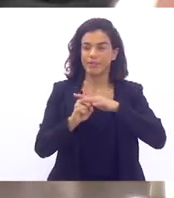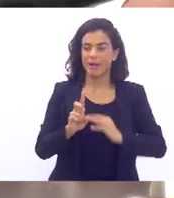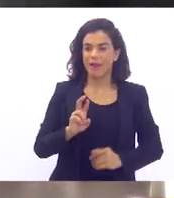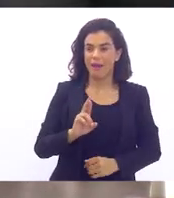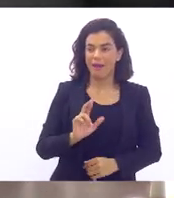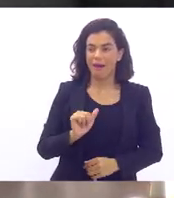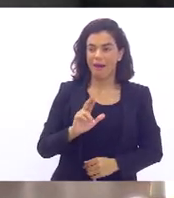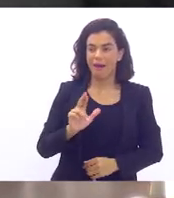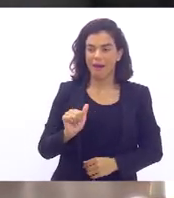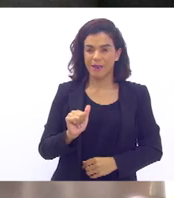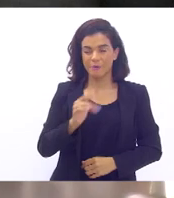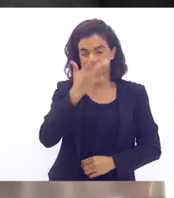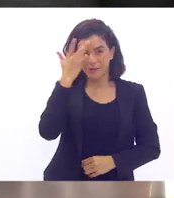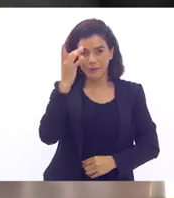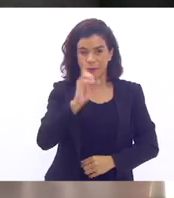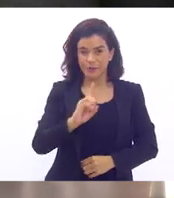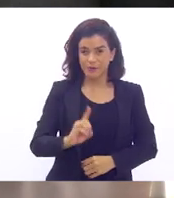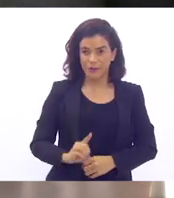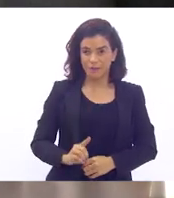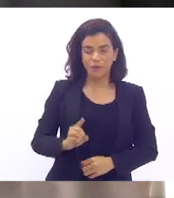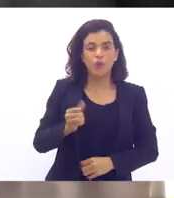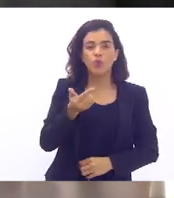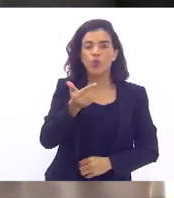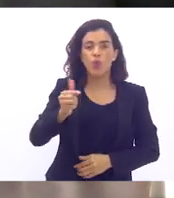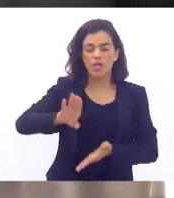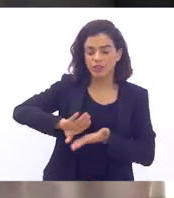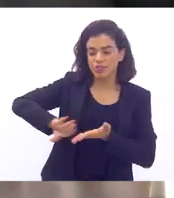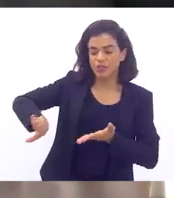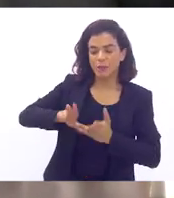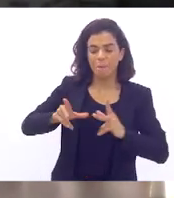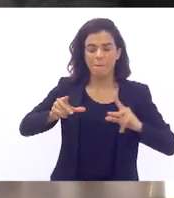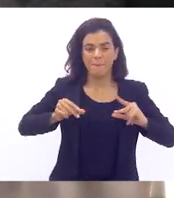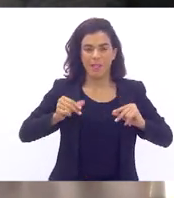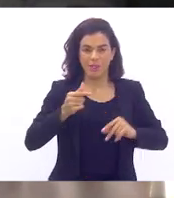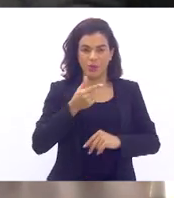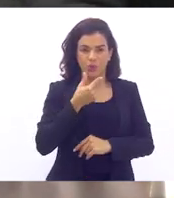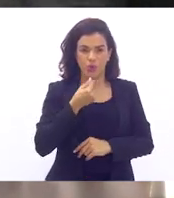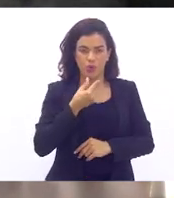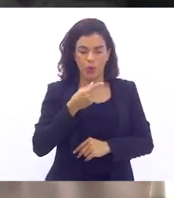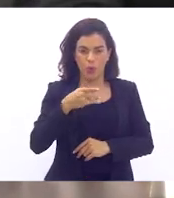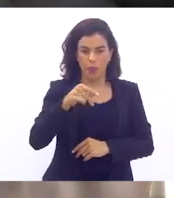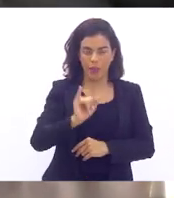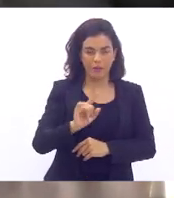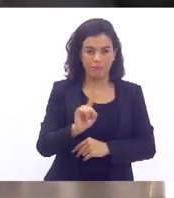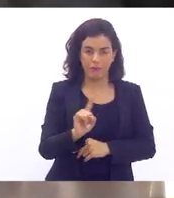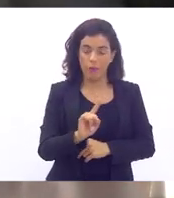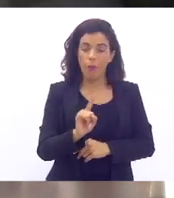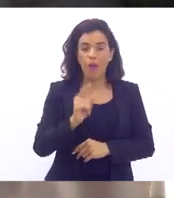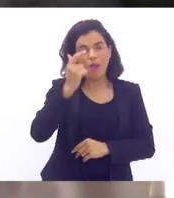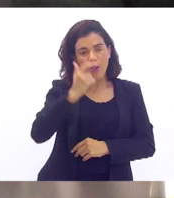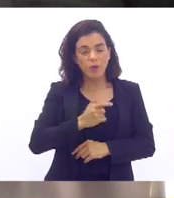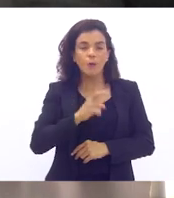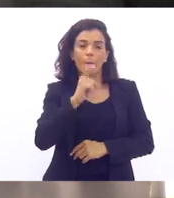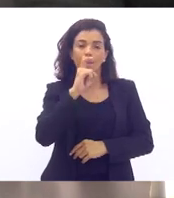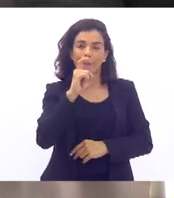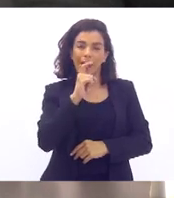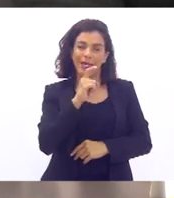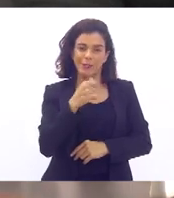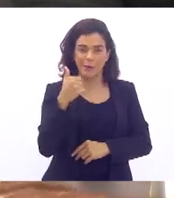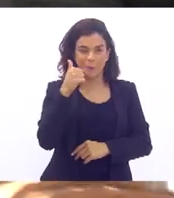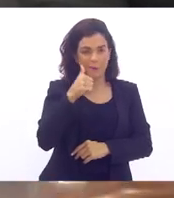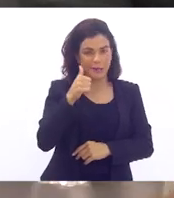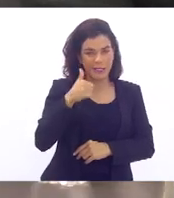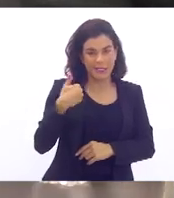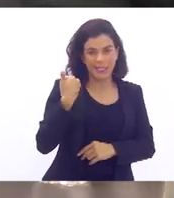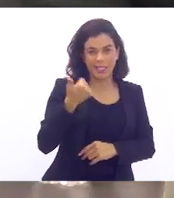pessoas com deficiência que nenhum demérito aos pais eu sou o pai de uma menina de 12 anos e a maior e